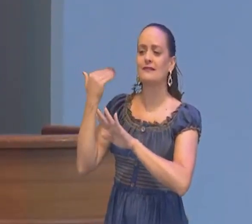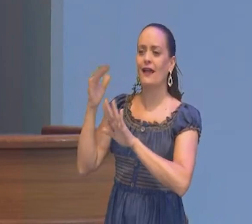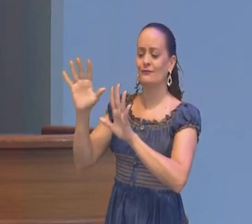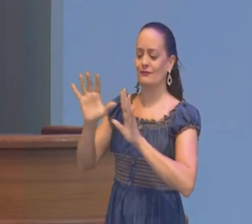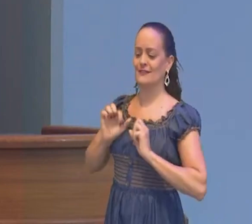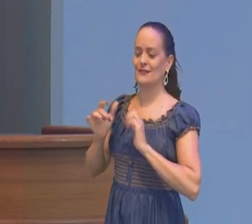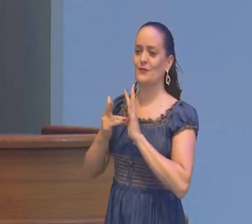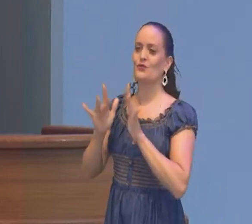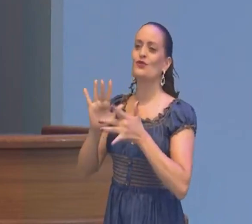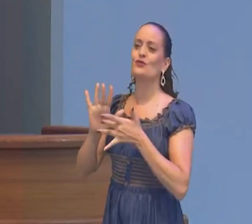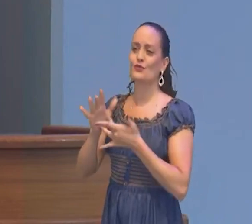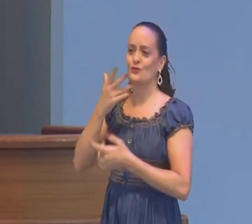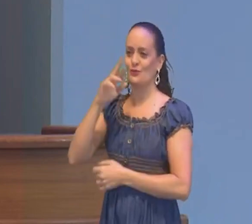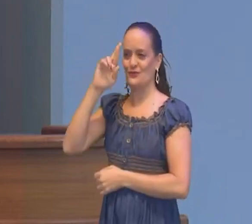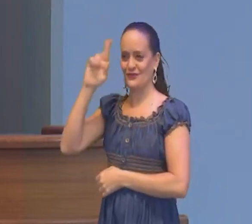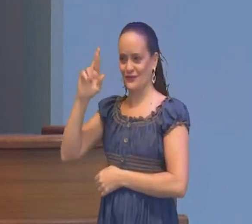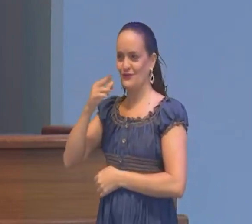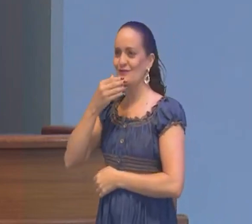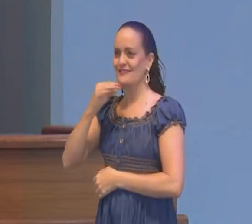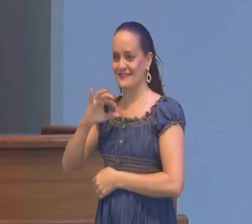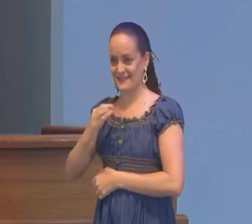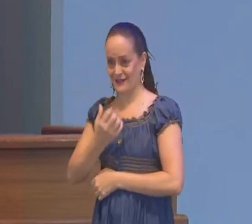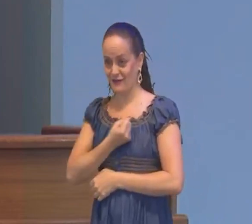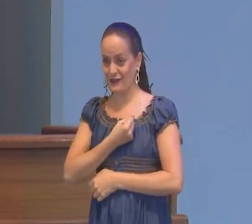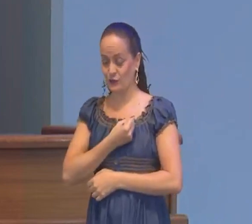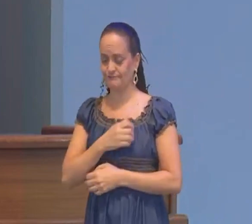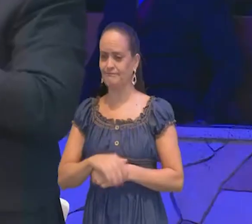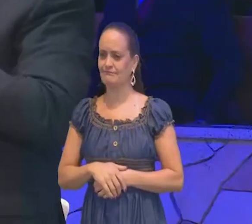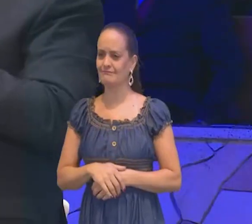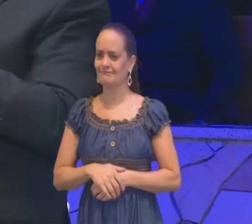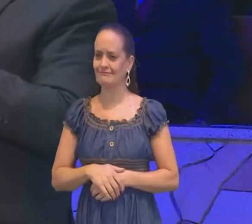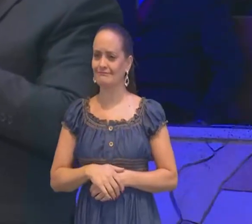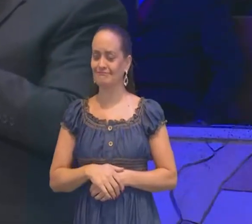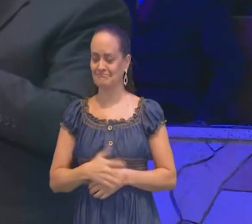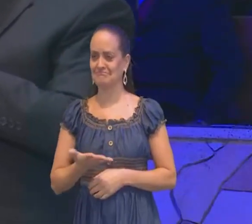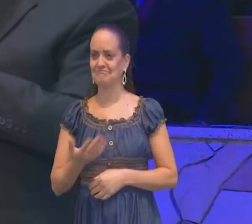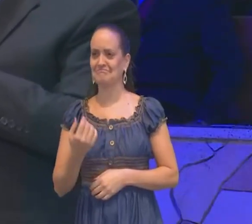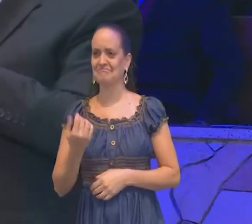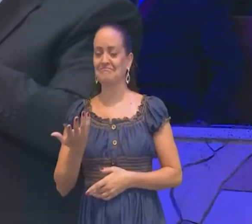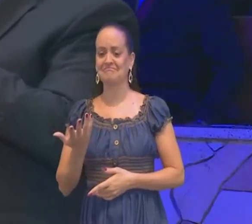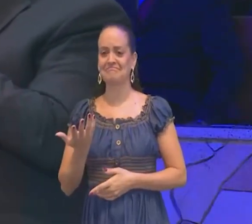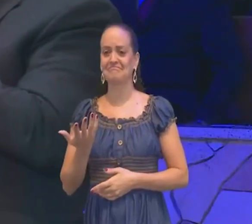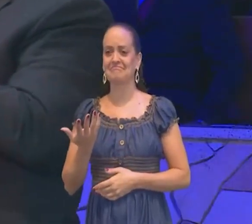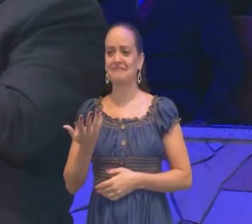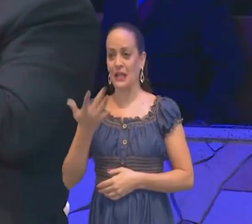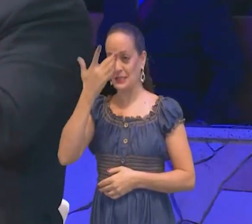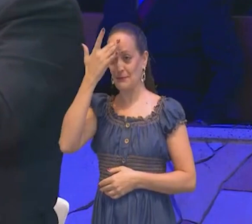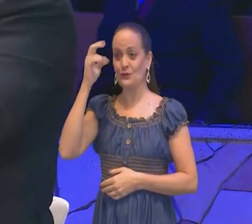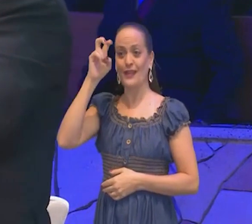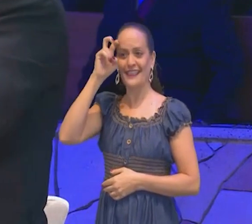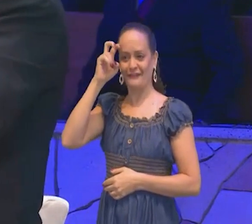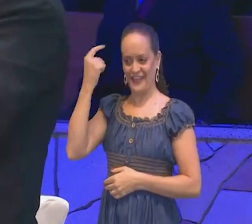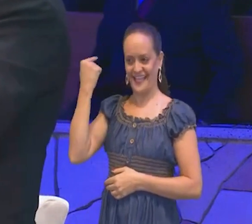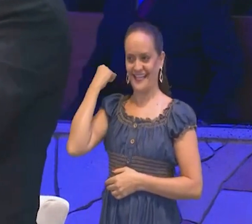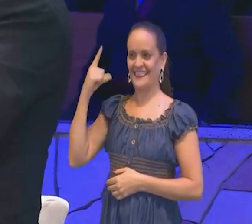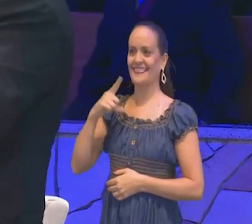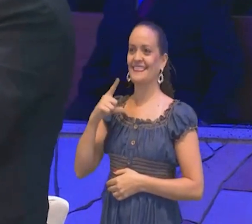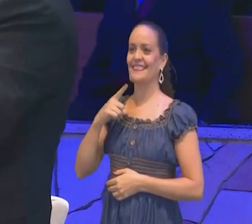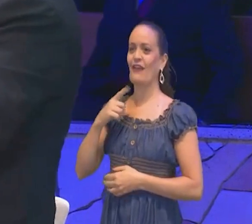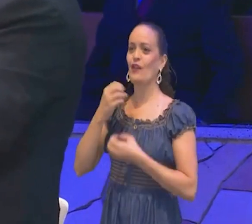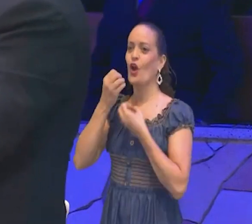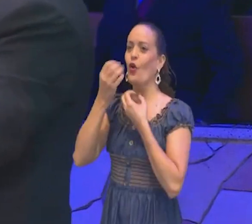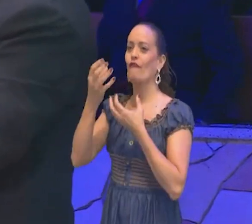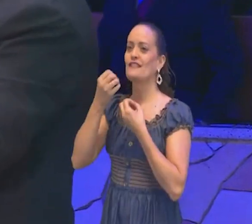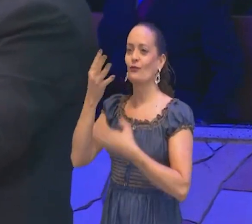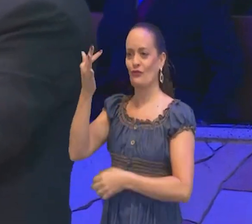como Salvador. E é impressionante, os irmãos que estiveram aqui na profissão de fé, na última quinta-feira,